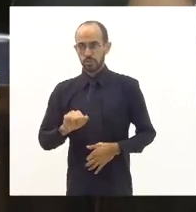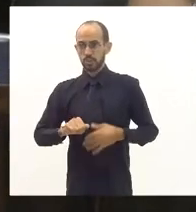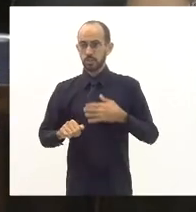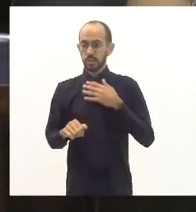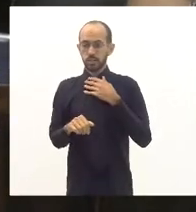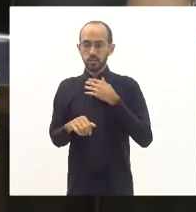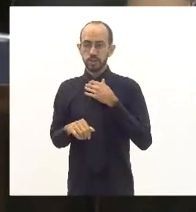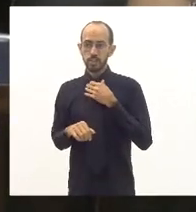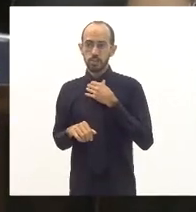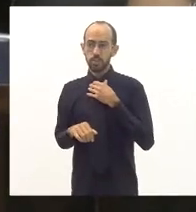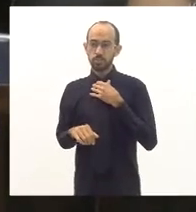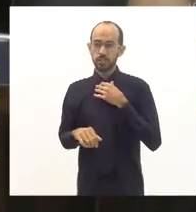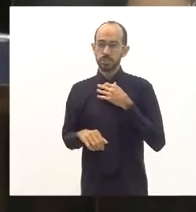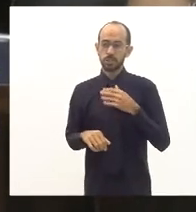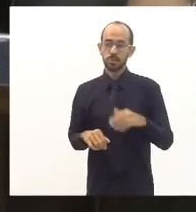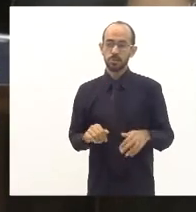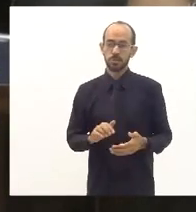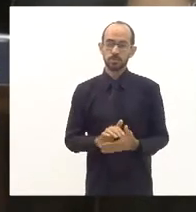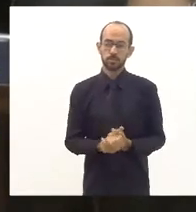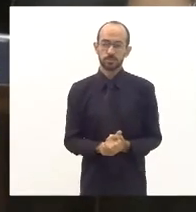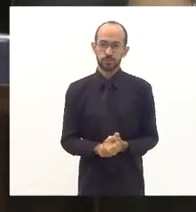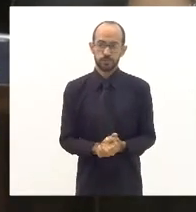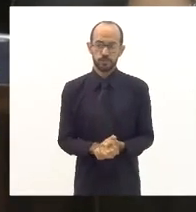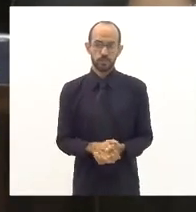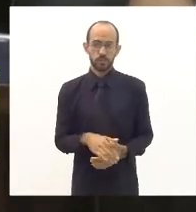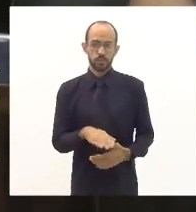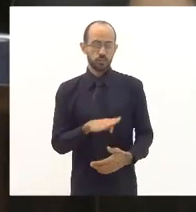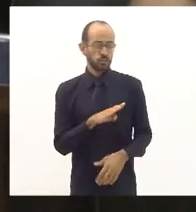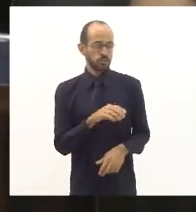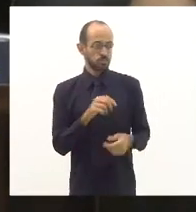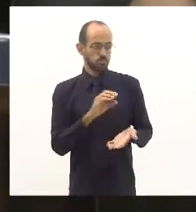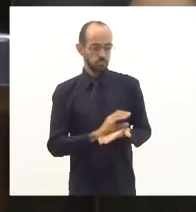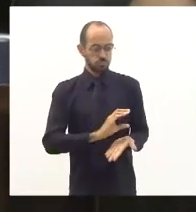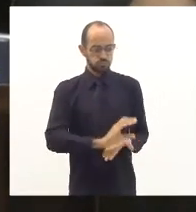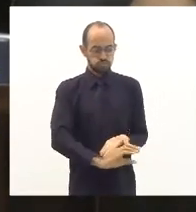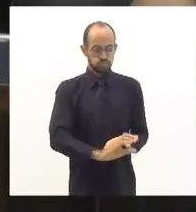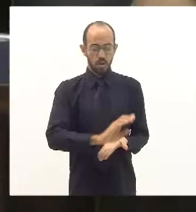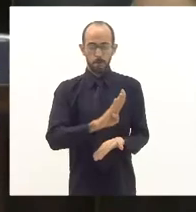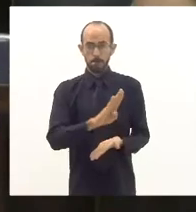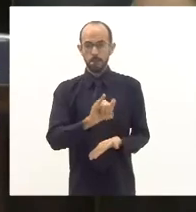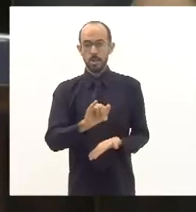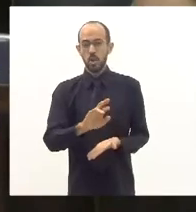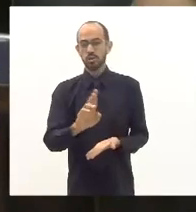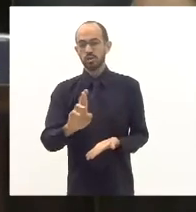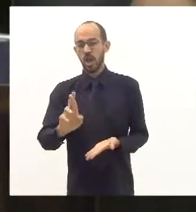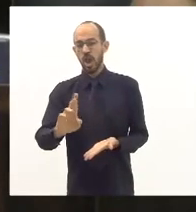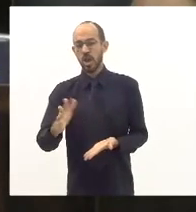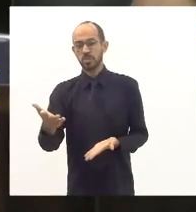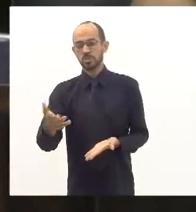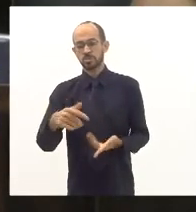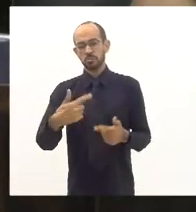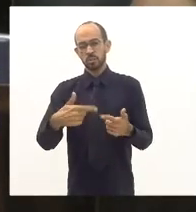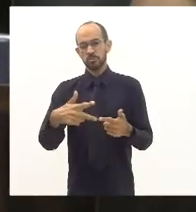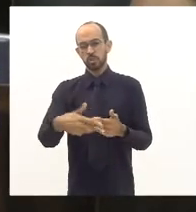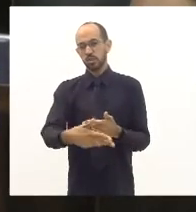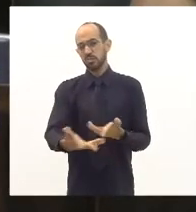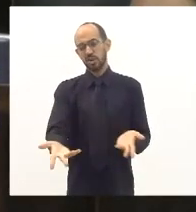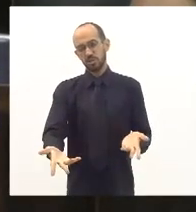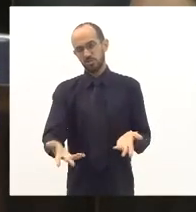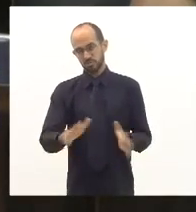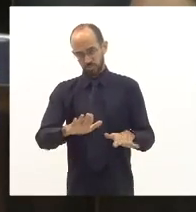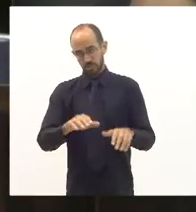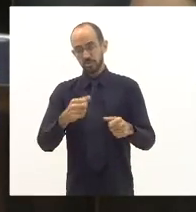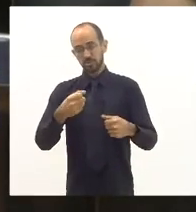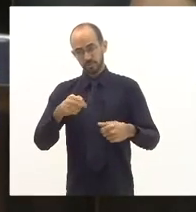UERJ, pusemos milhões do FECAM, foi um sucesso, foi interrompido, parou. Agora, se tem um instrumento do